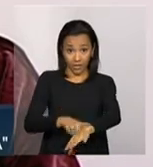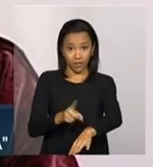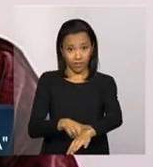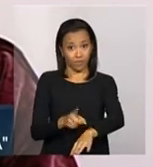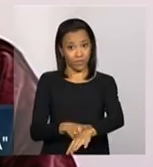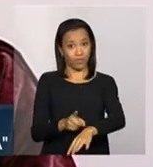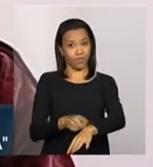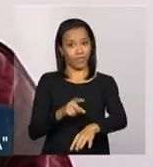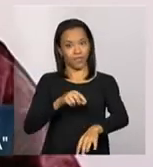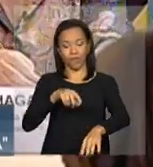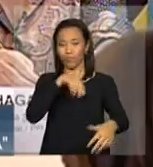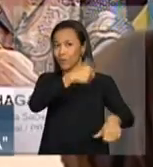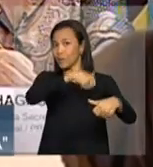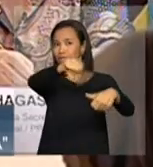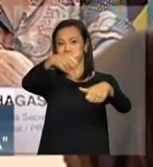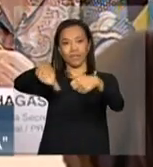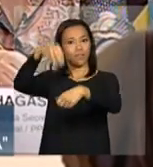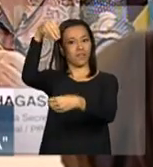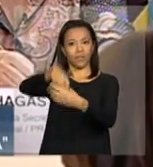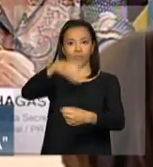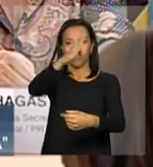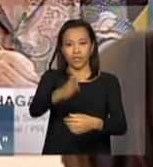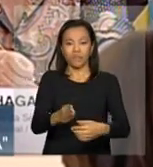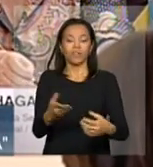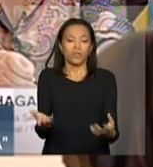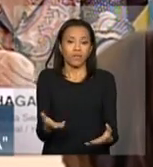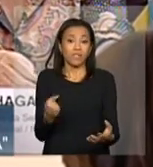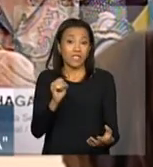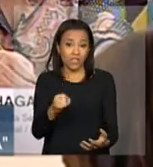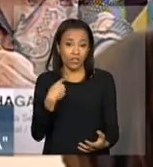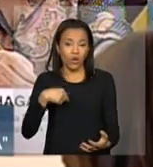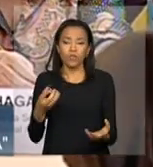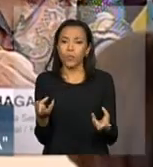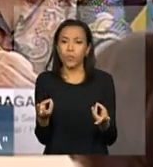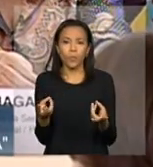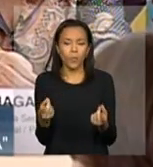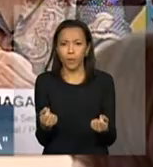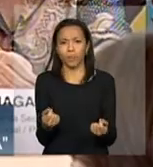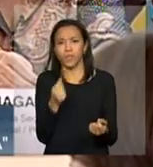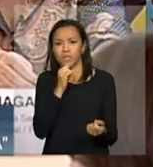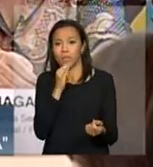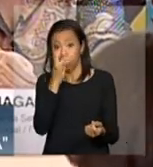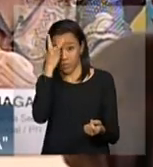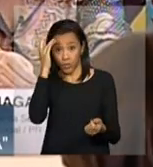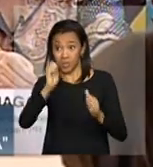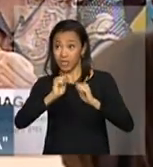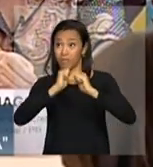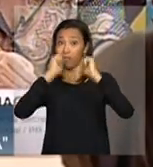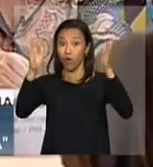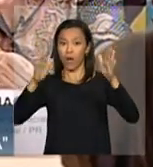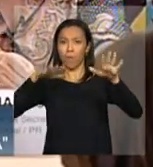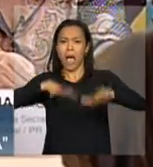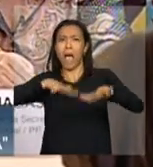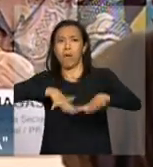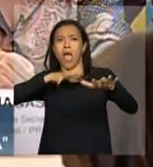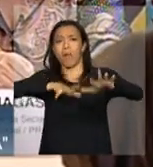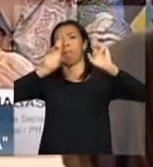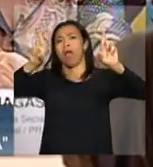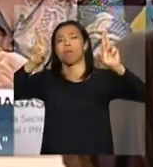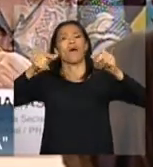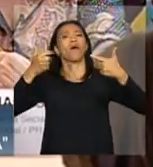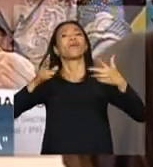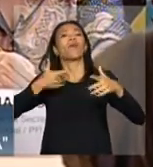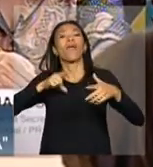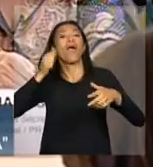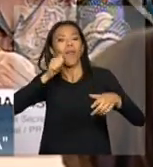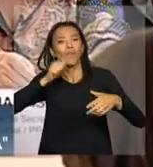no Brasil, que, se a gente for contar, mais da metade também daqueles que estão na rua são mulheres, para colocar isso sobre a